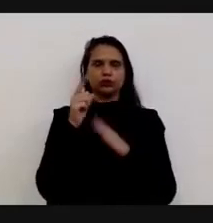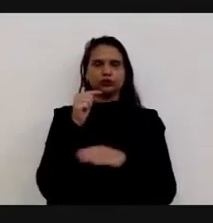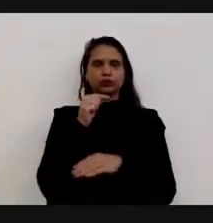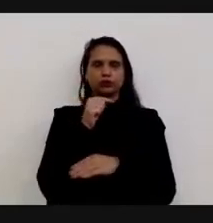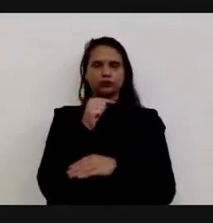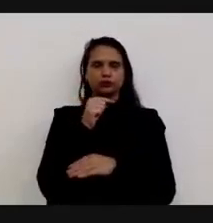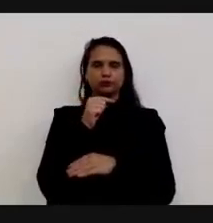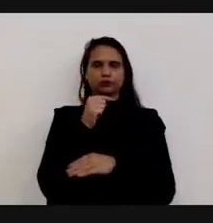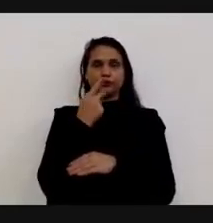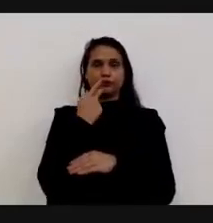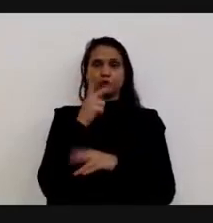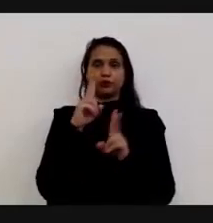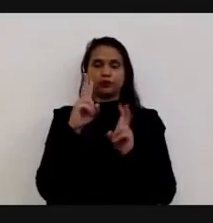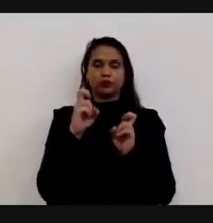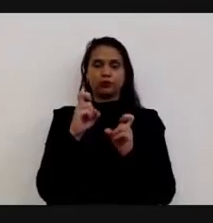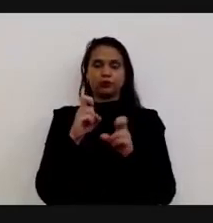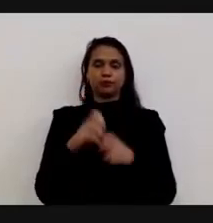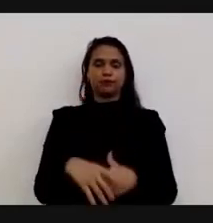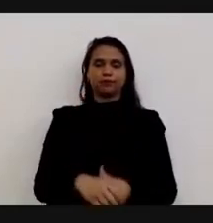falar sobre rede de dependência.